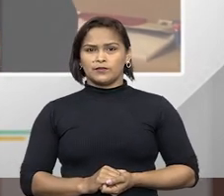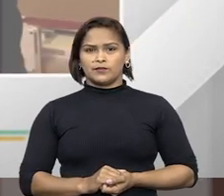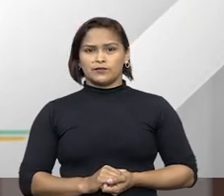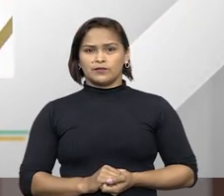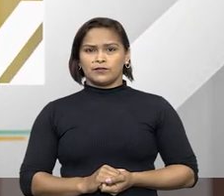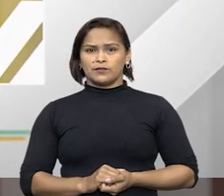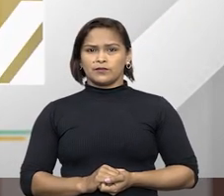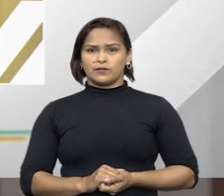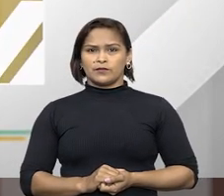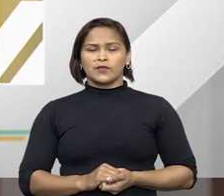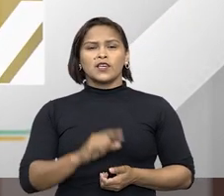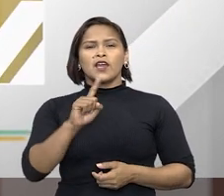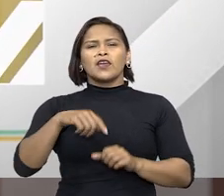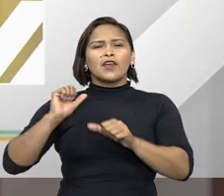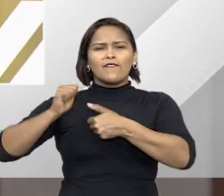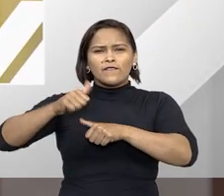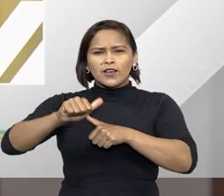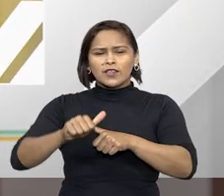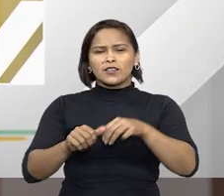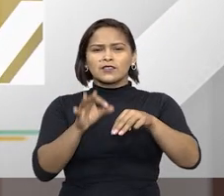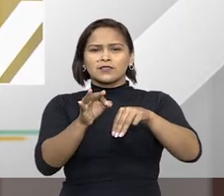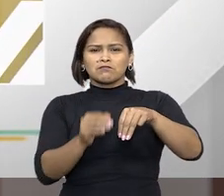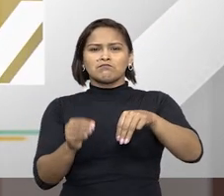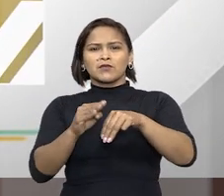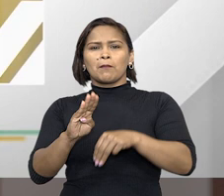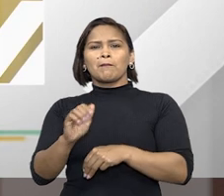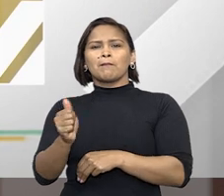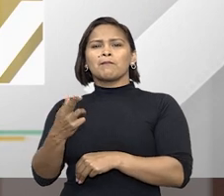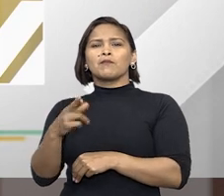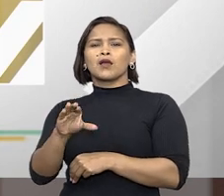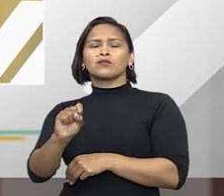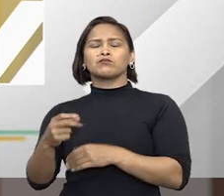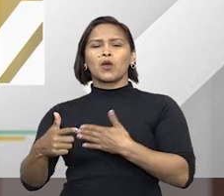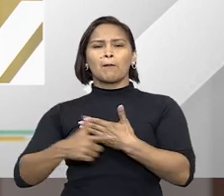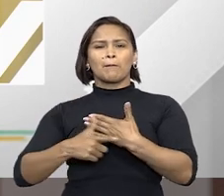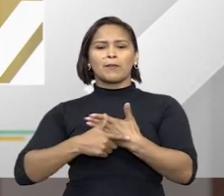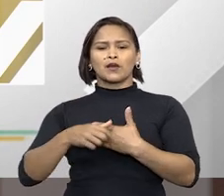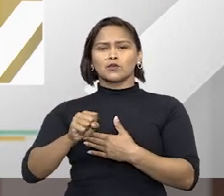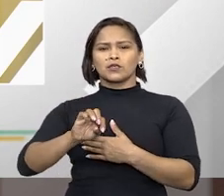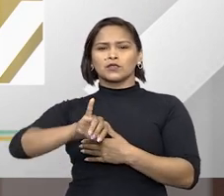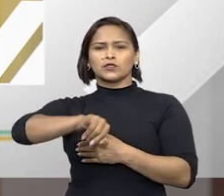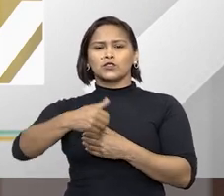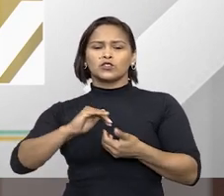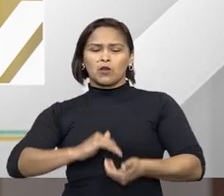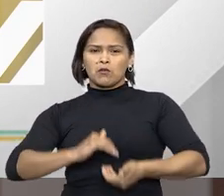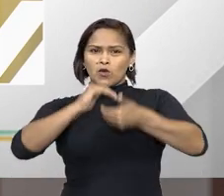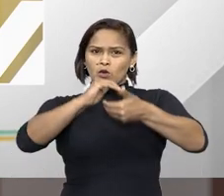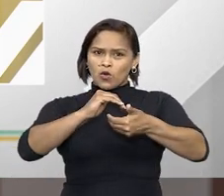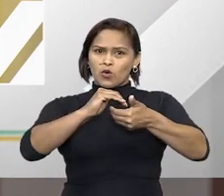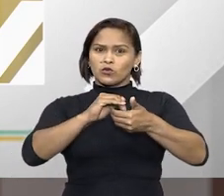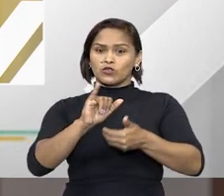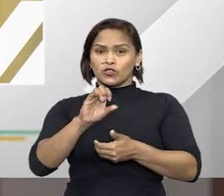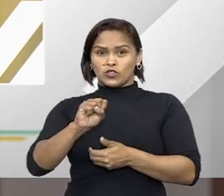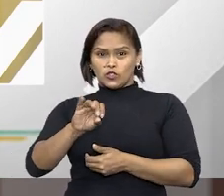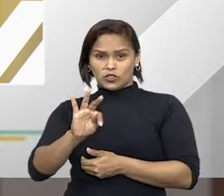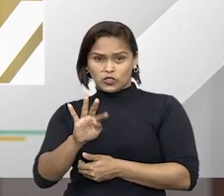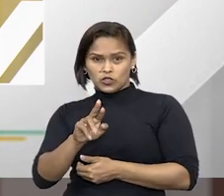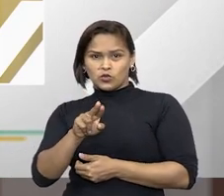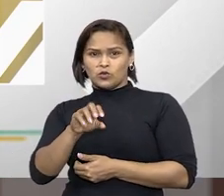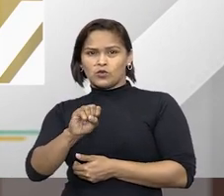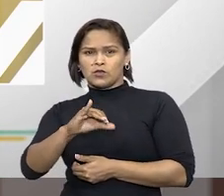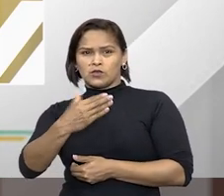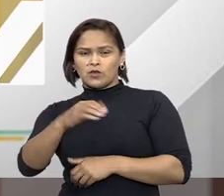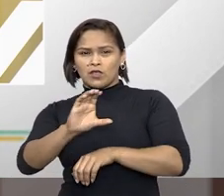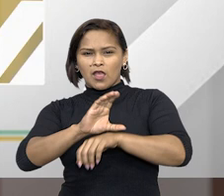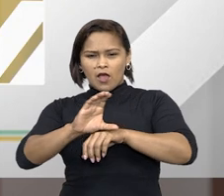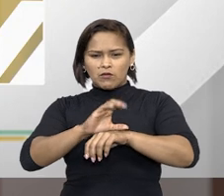E em sua avaliação, ministro Barros Monteiro, o papel do STJ como corte infraconstitucional está bem delimitado na prática?